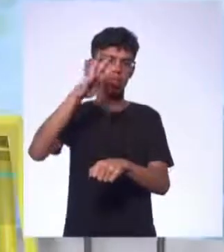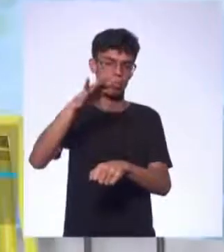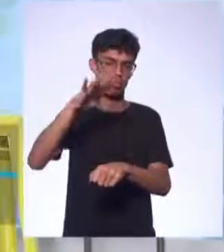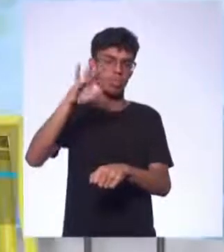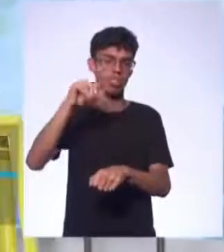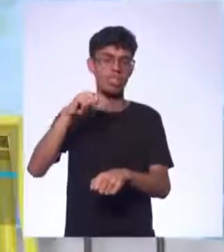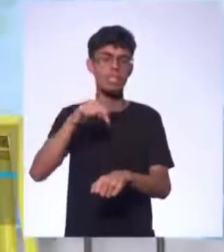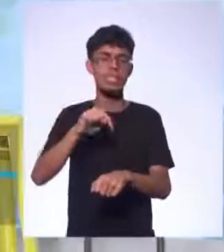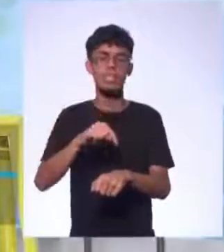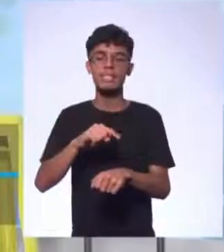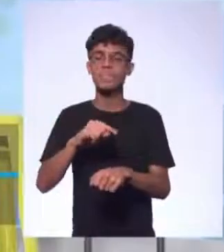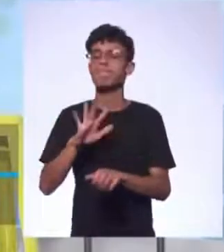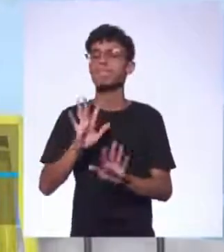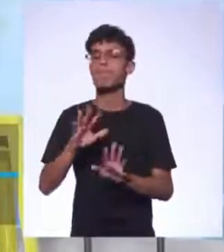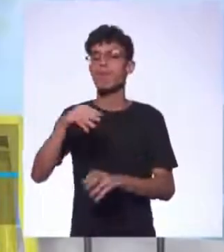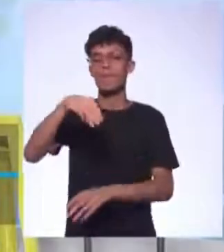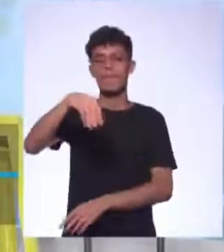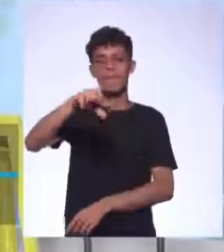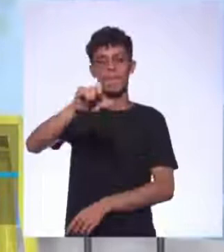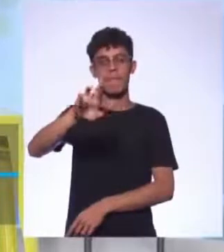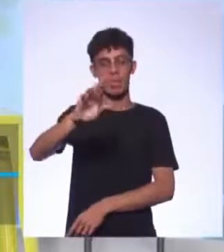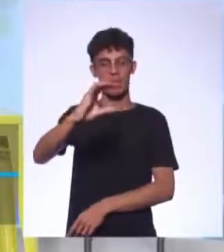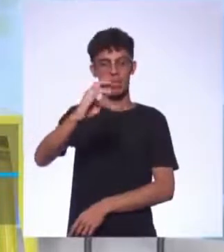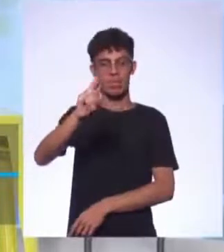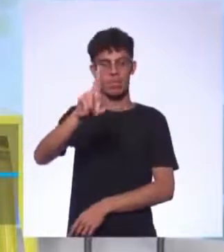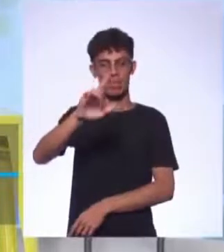também, o mercúrio, ok?